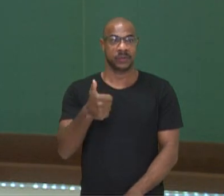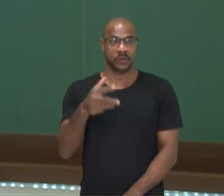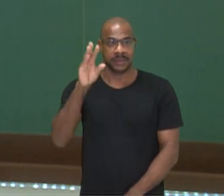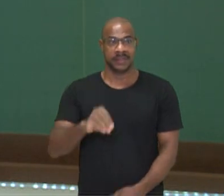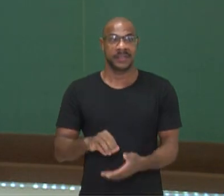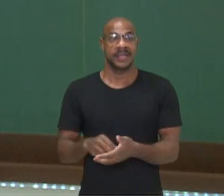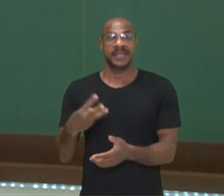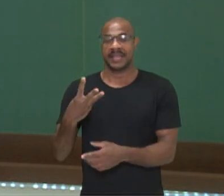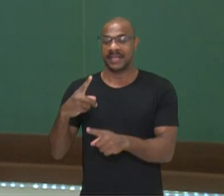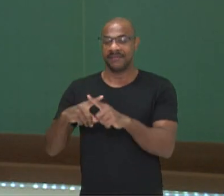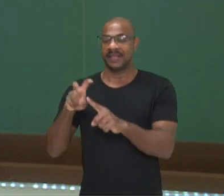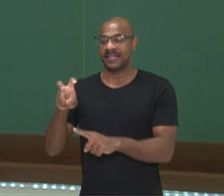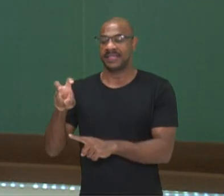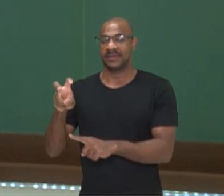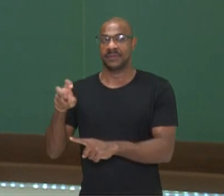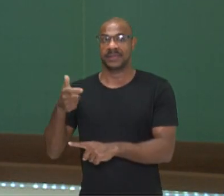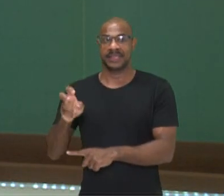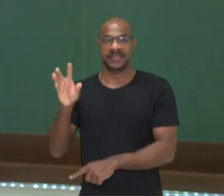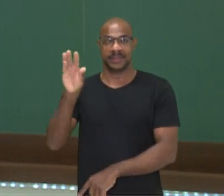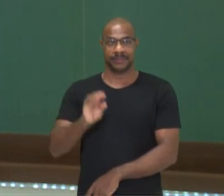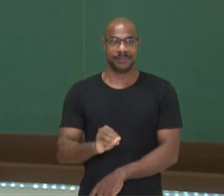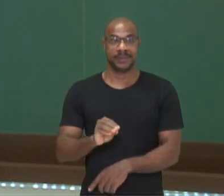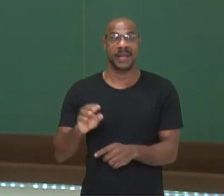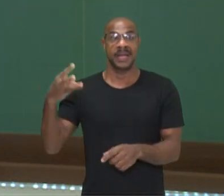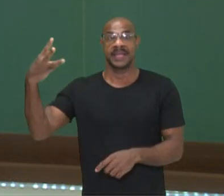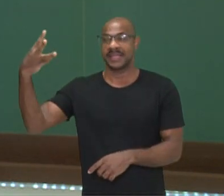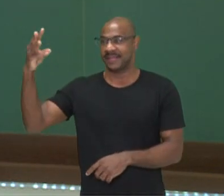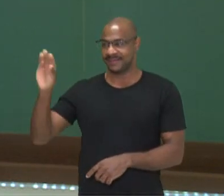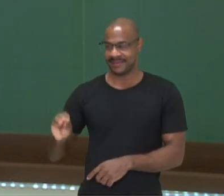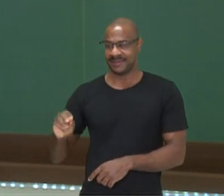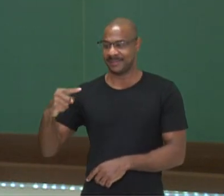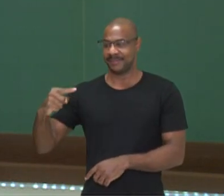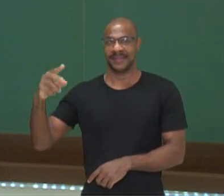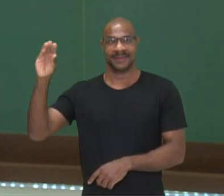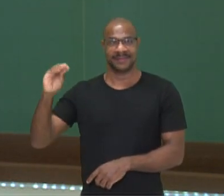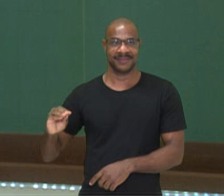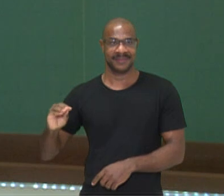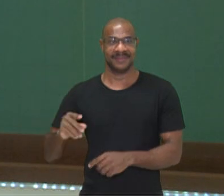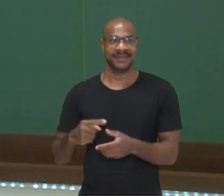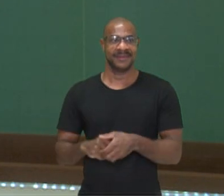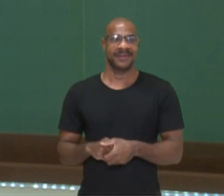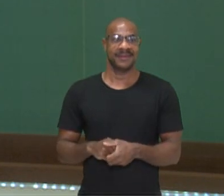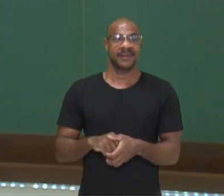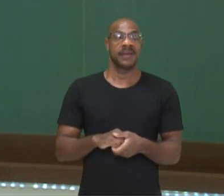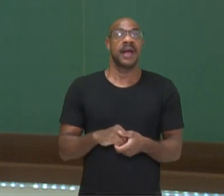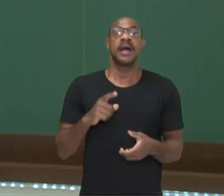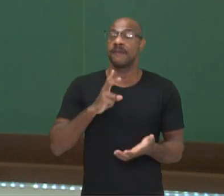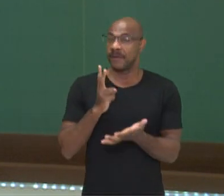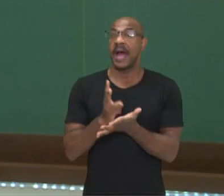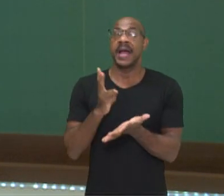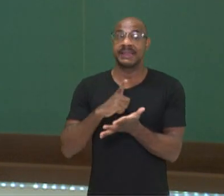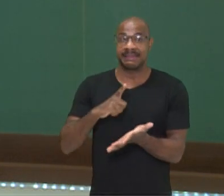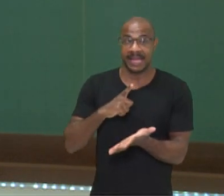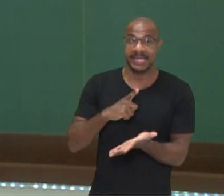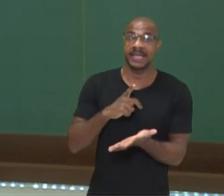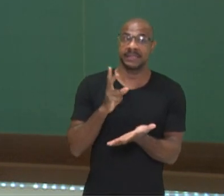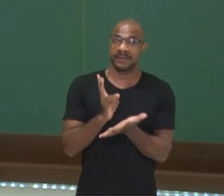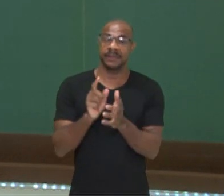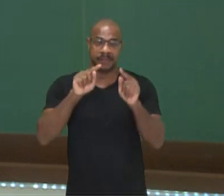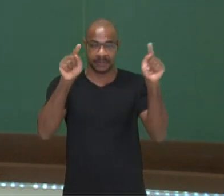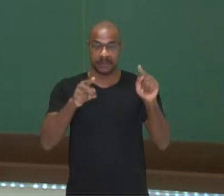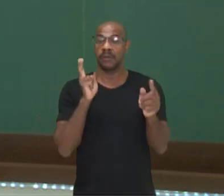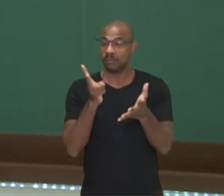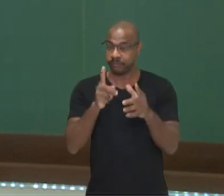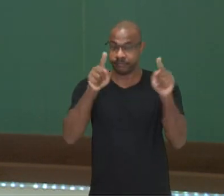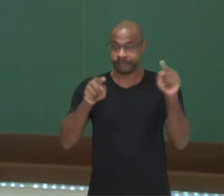5, 15. Mas ainda sobrou operação dentro do parênteses, então ele permaneceu, tá vendo? Ó, os